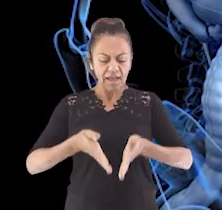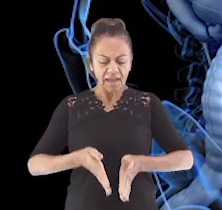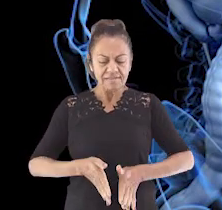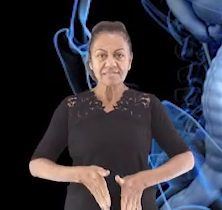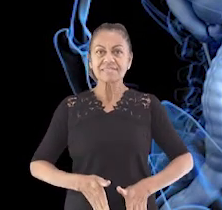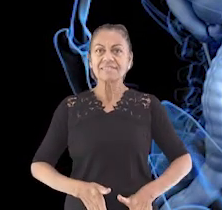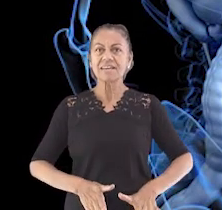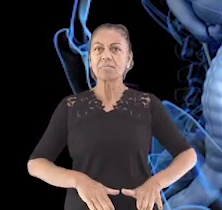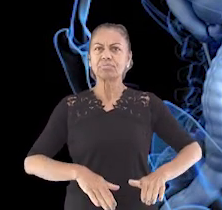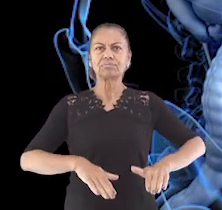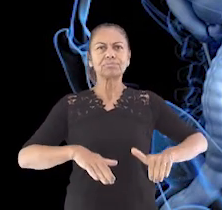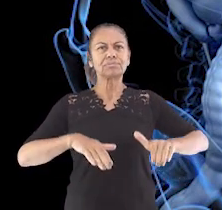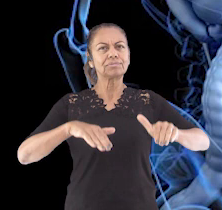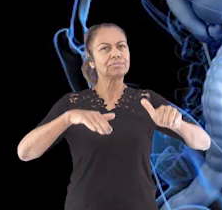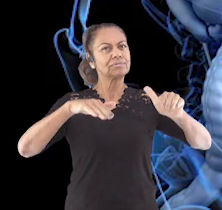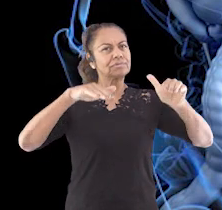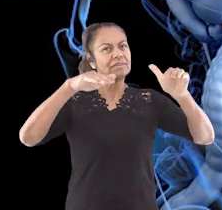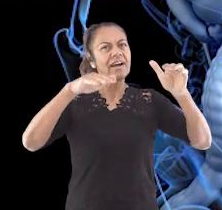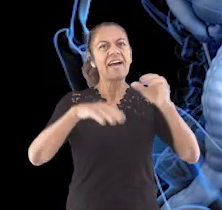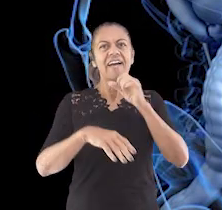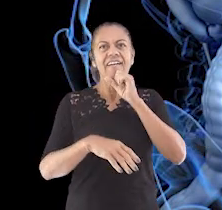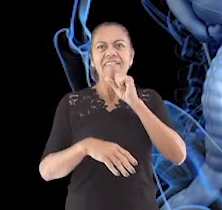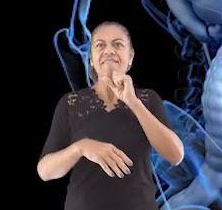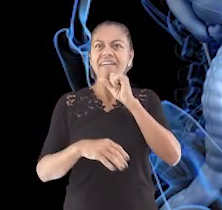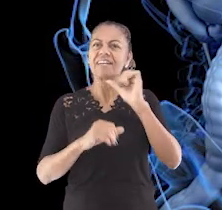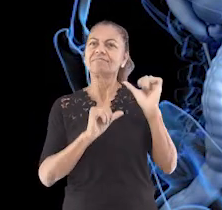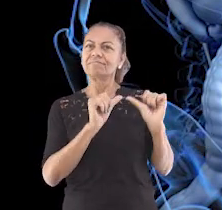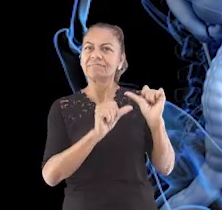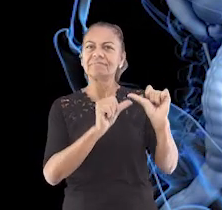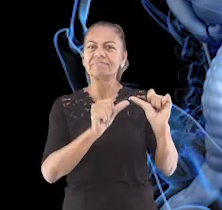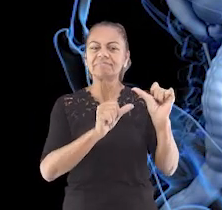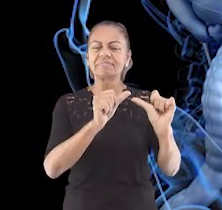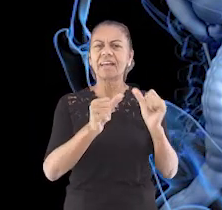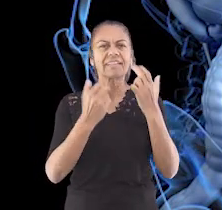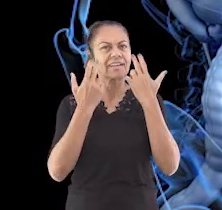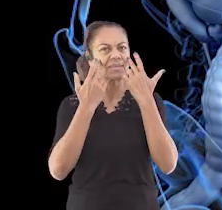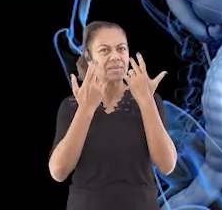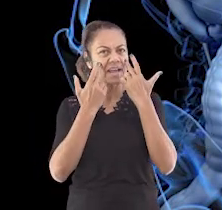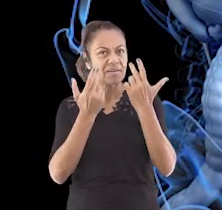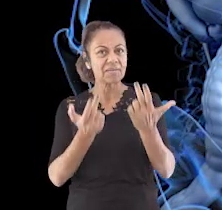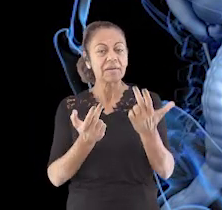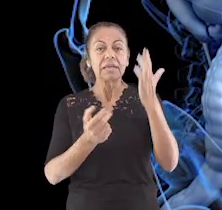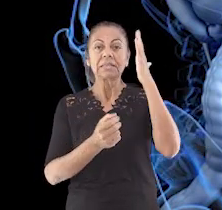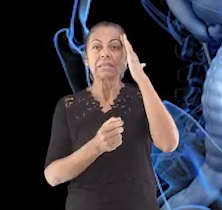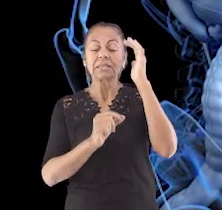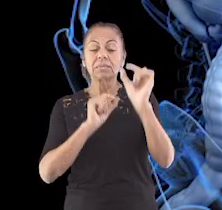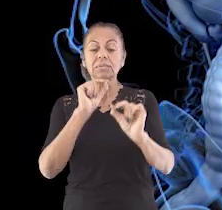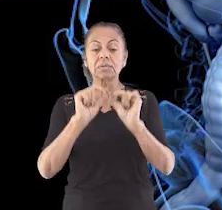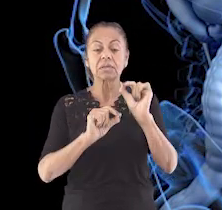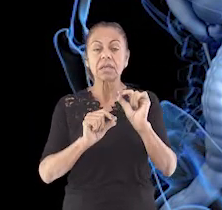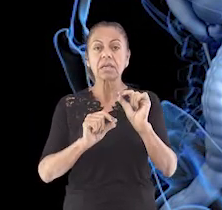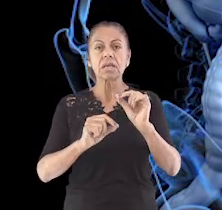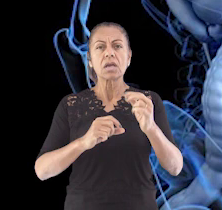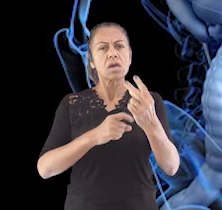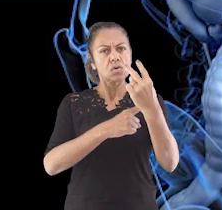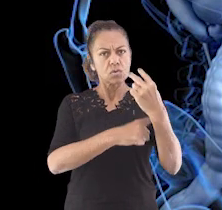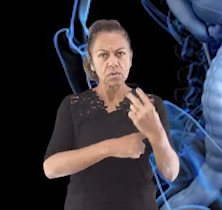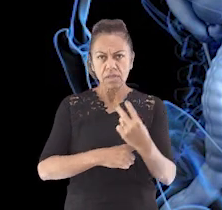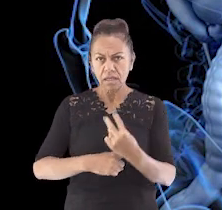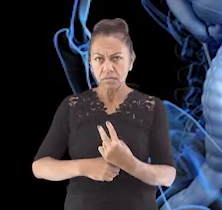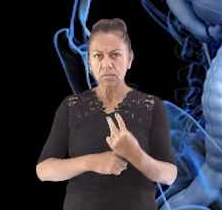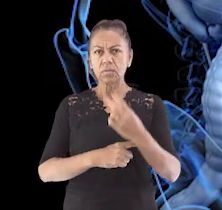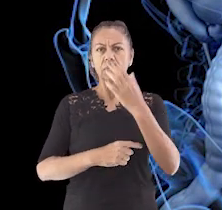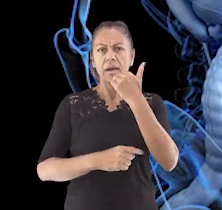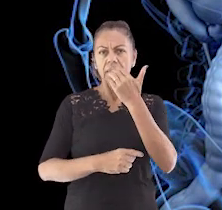nosso envelhecimento e que isso é natural. Aprendemos também que cuidar do corpo e da alimentação